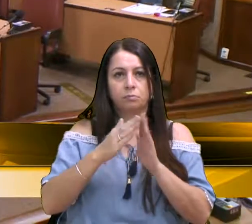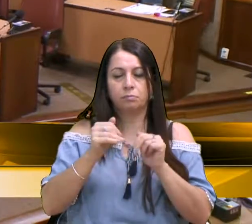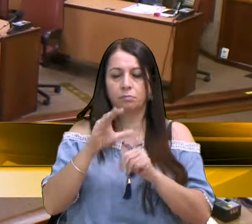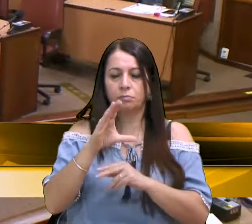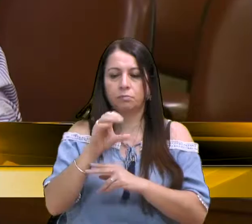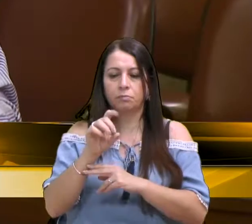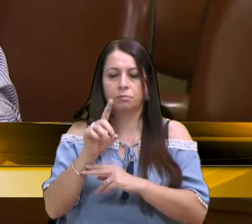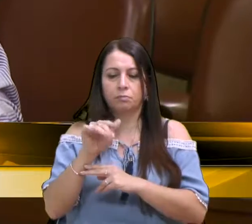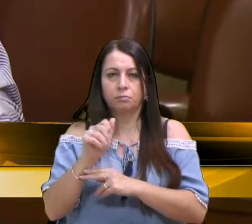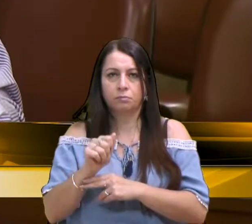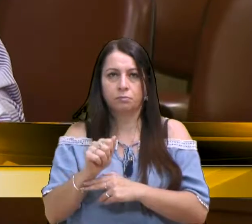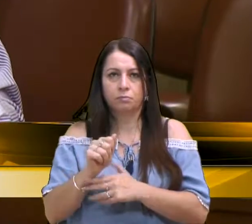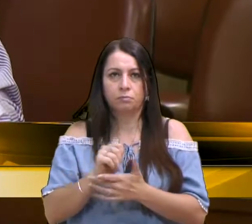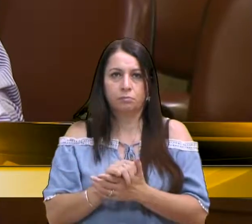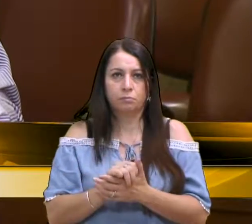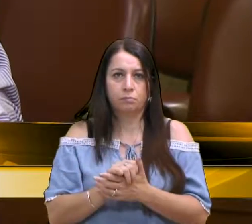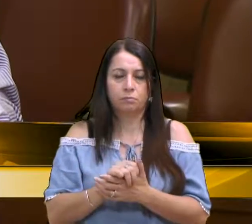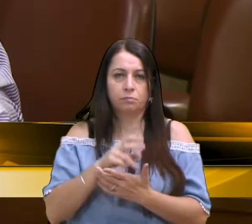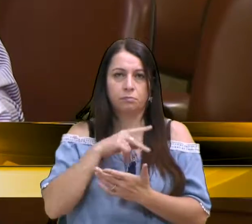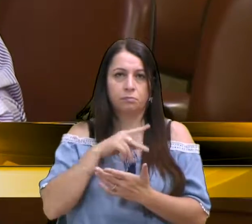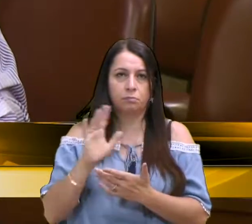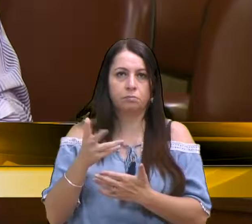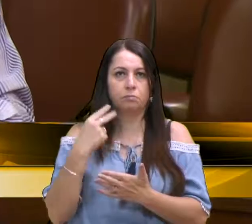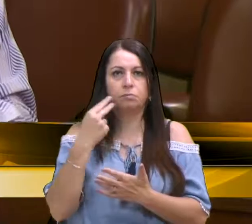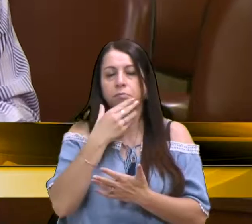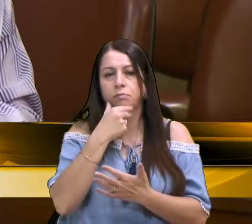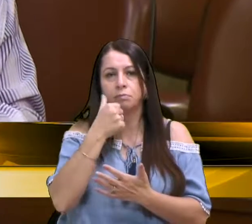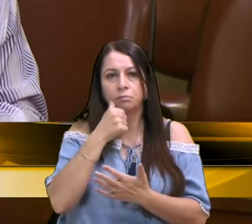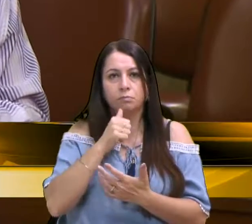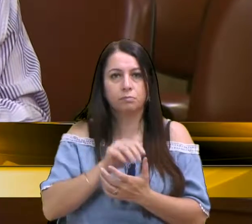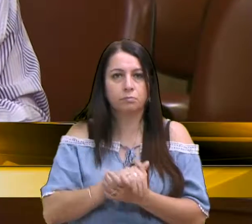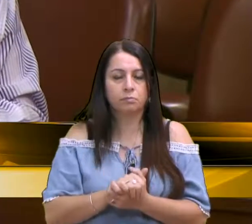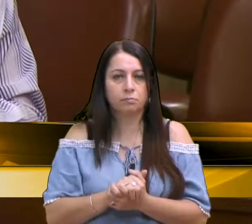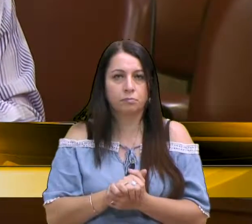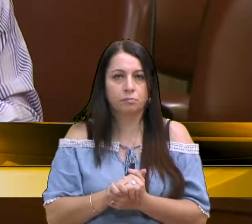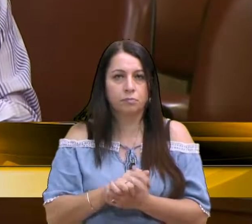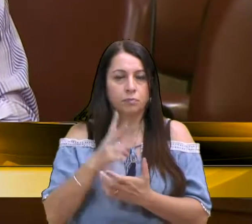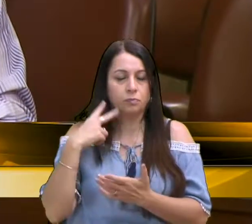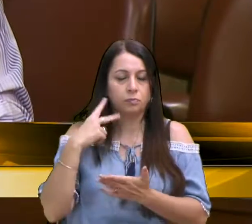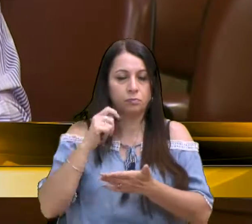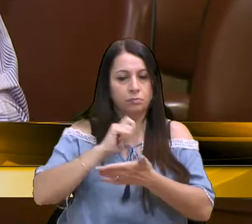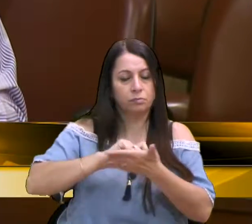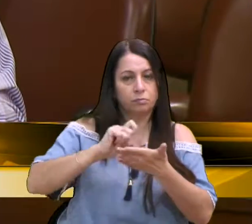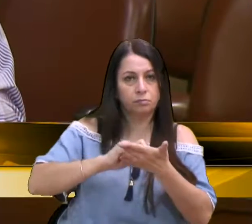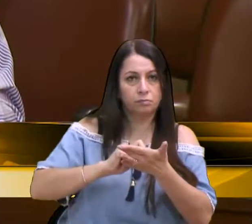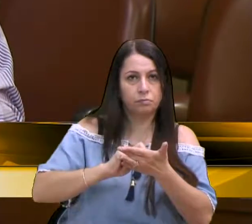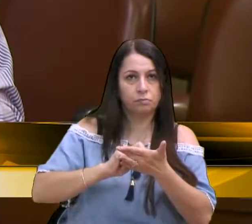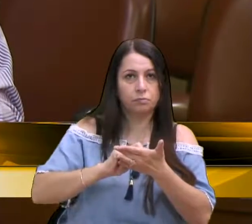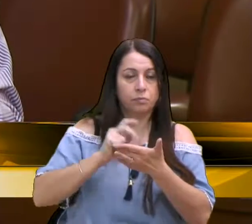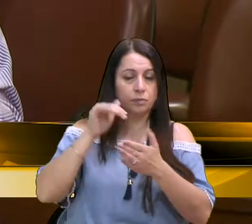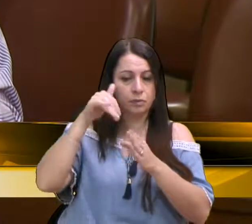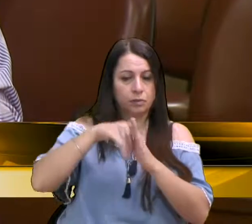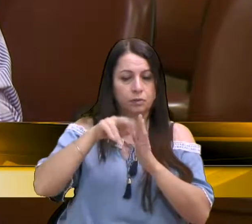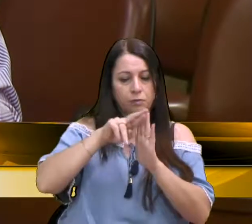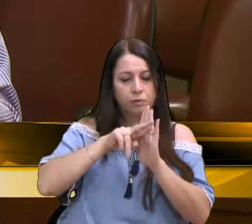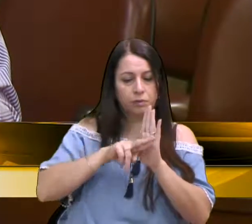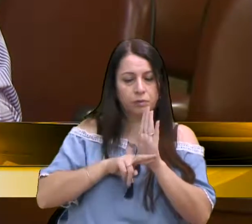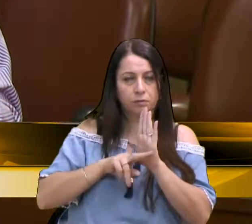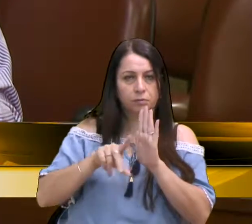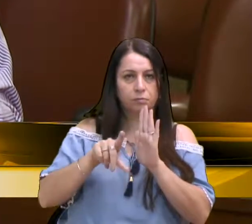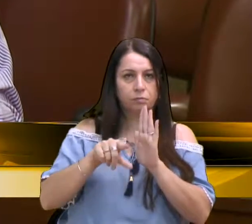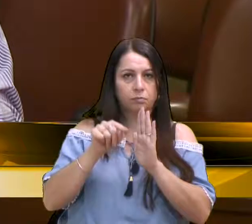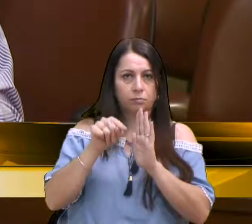da empresa, balancetes contábil de dezembro de 2017 e o resultado